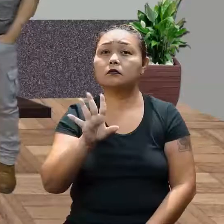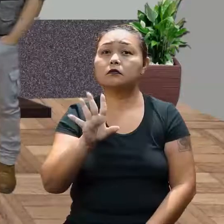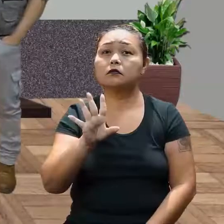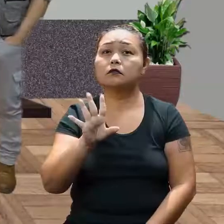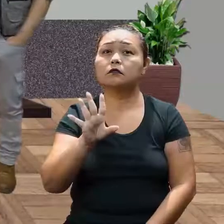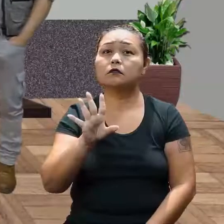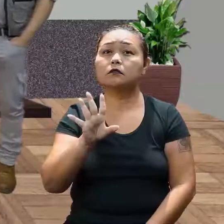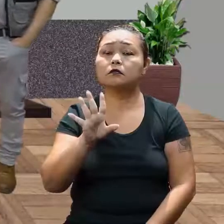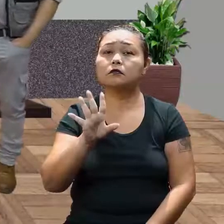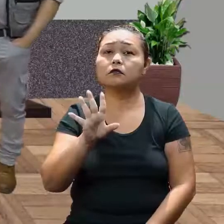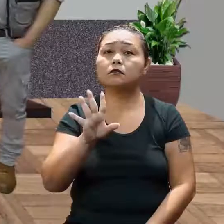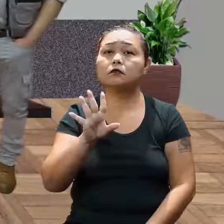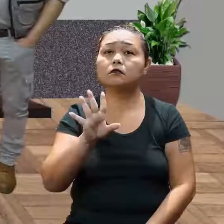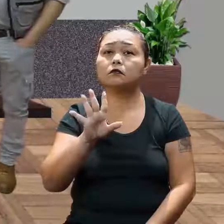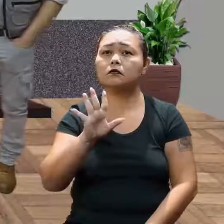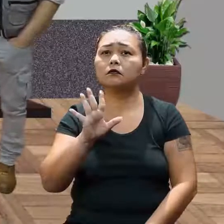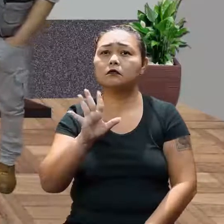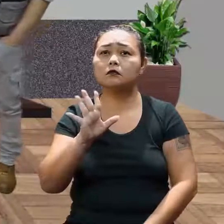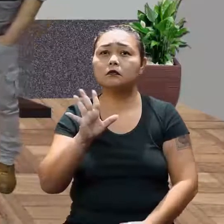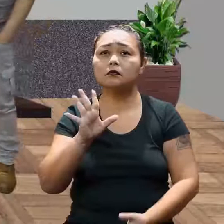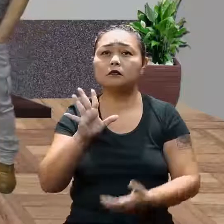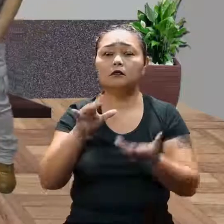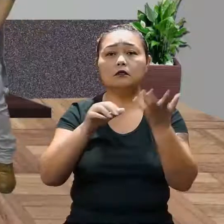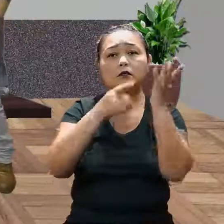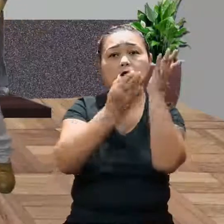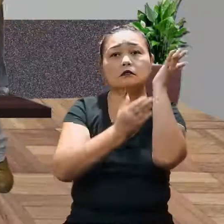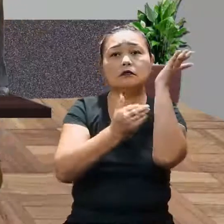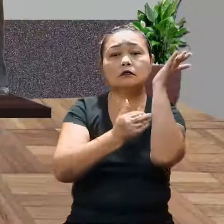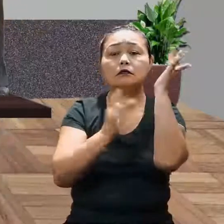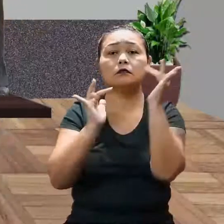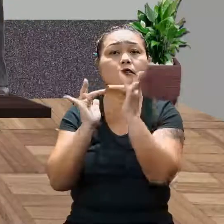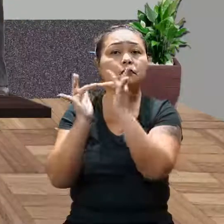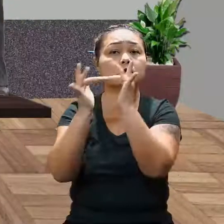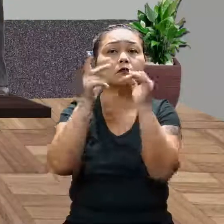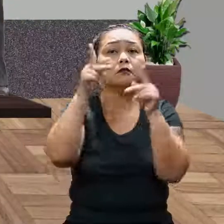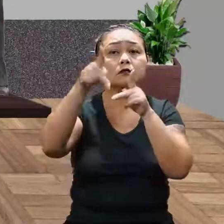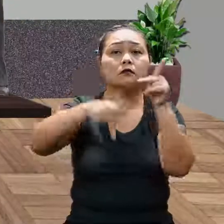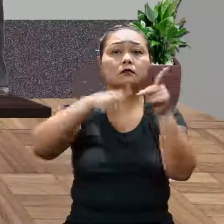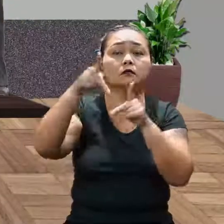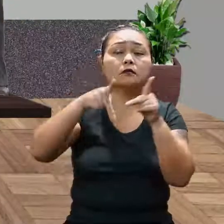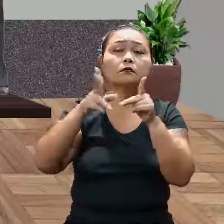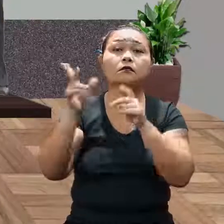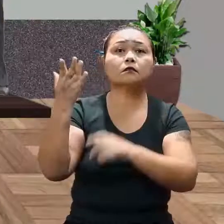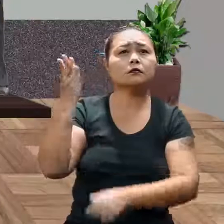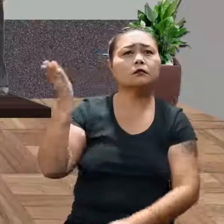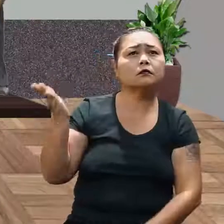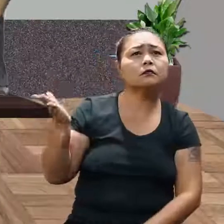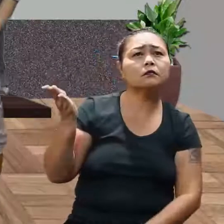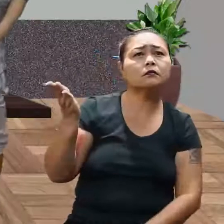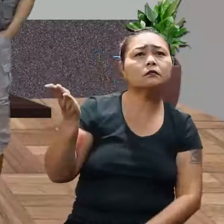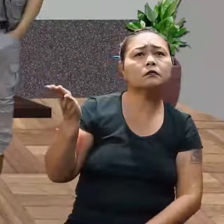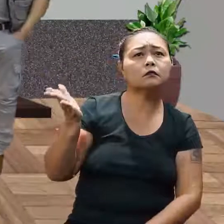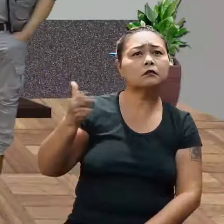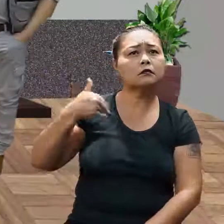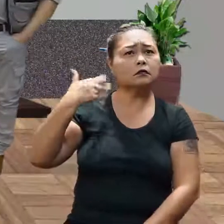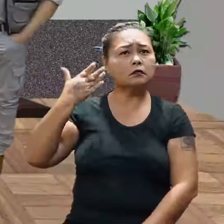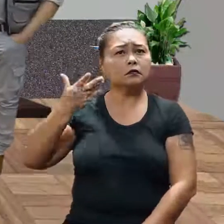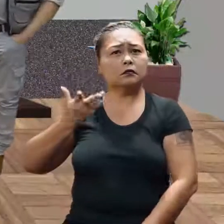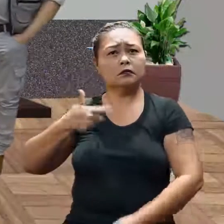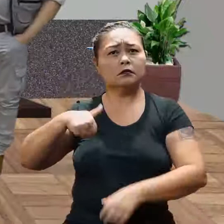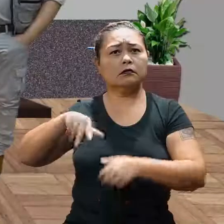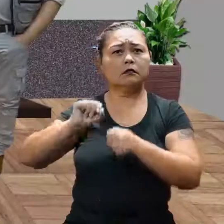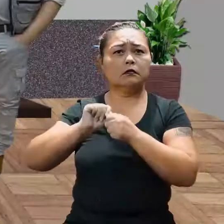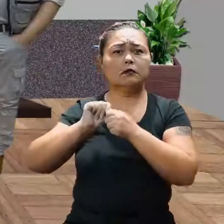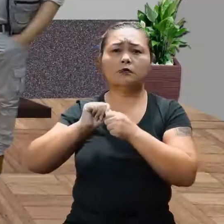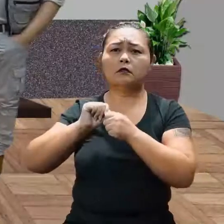singrar os seringais aí, esse contato com esses povos nativos. Olha que Rondon, a imponência dele aí, esse contato